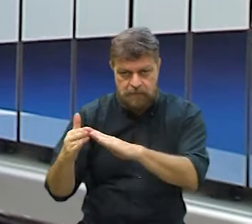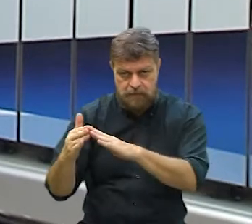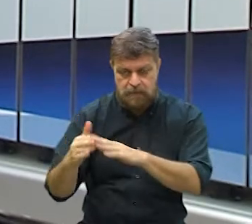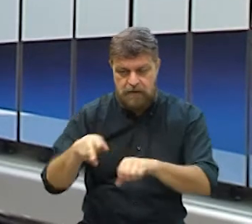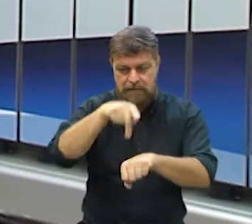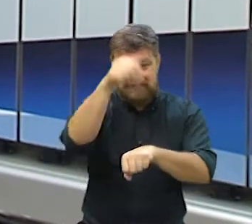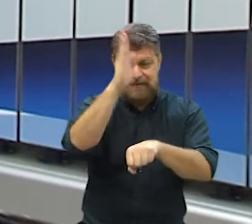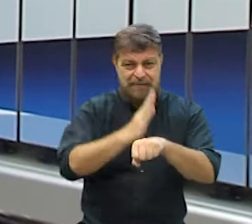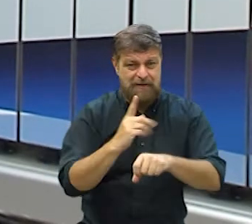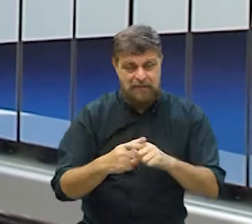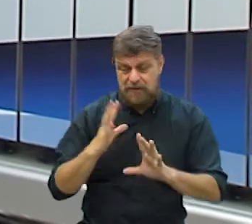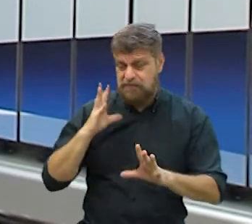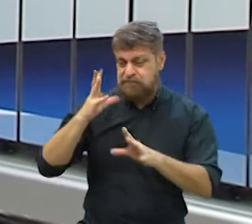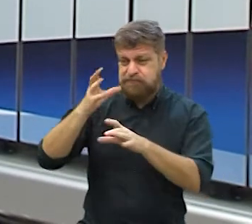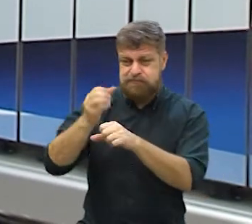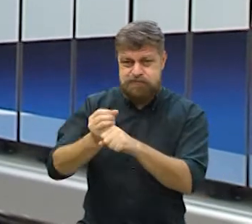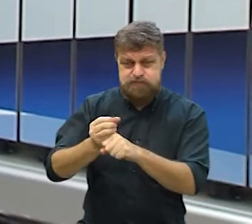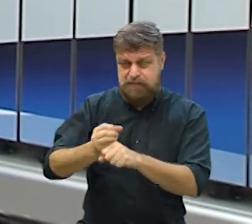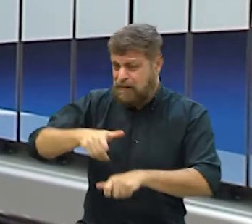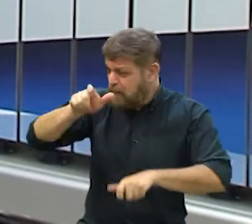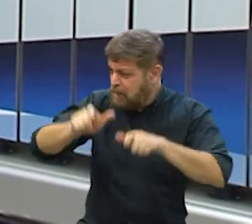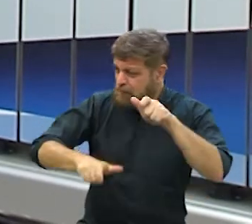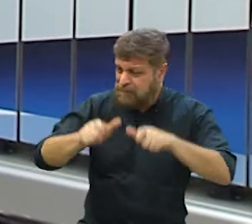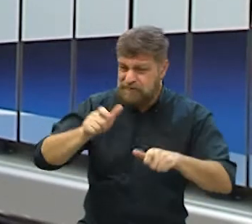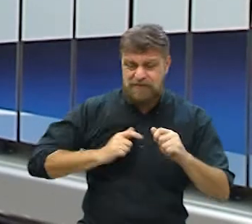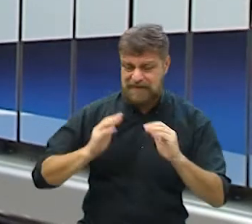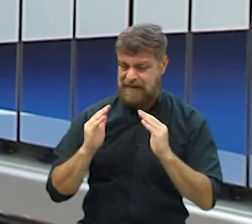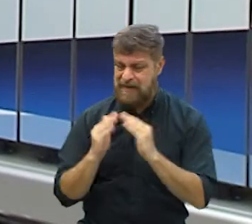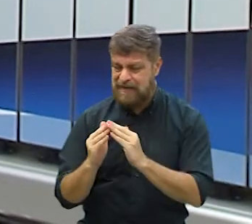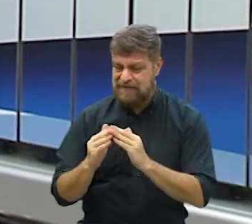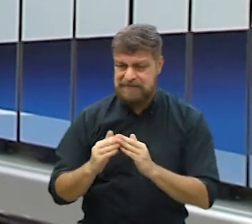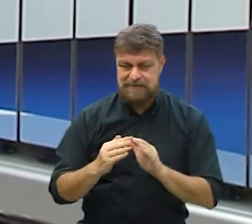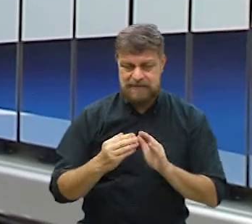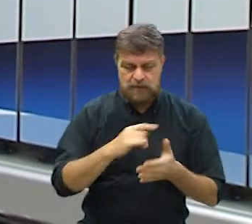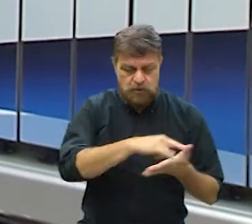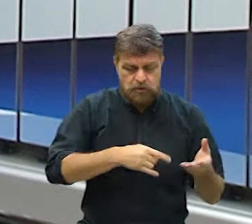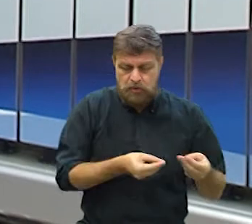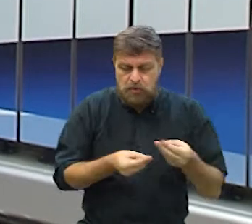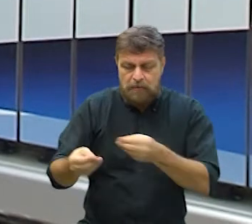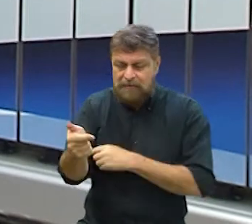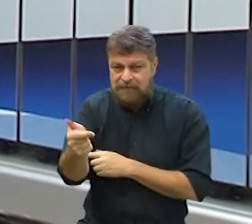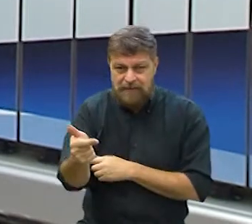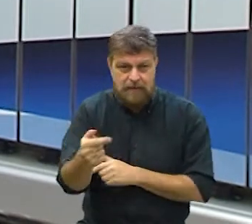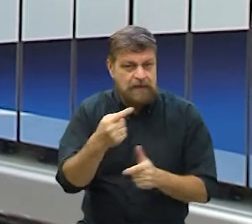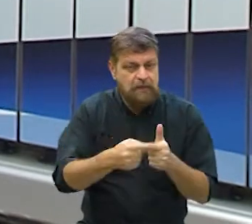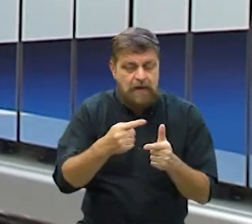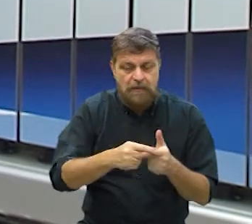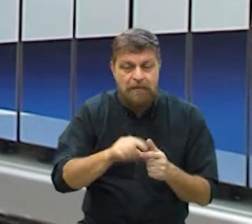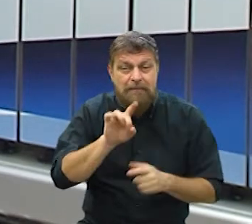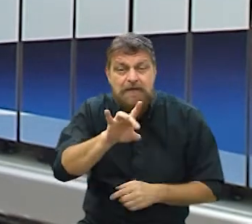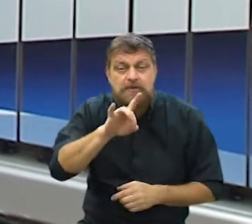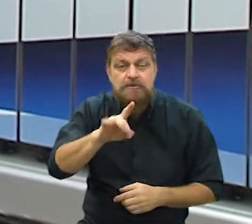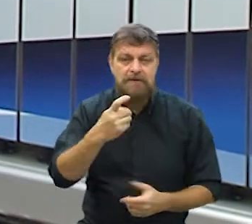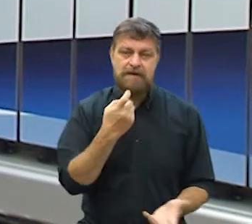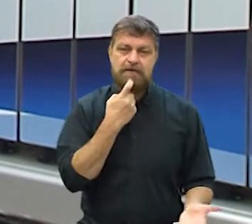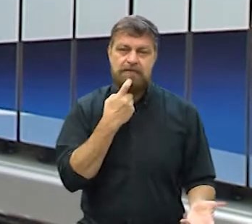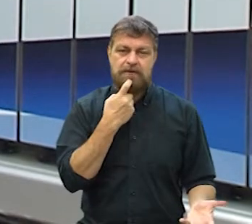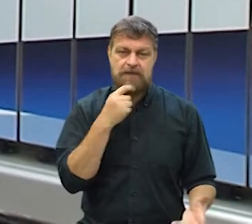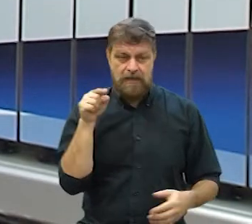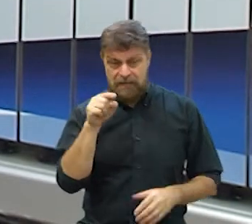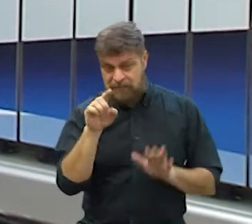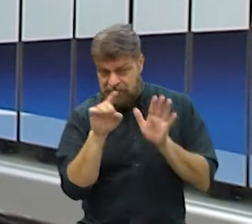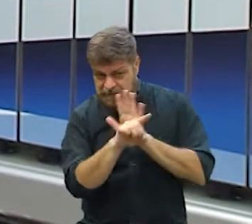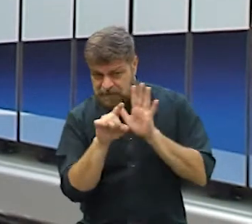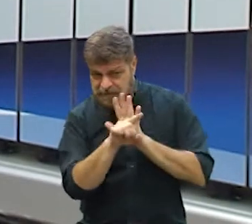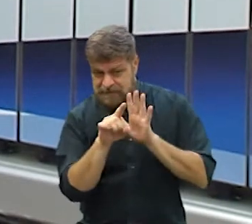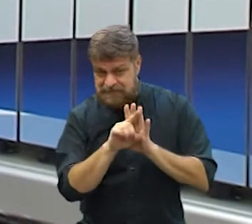no país, porque milhões de pessoas no Brasil moram em imóveis irregulares. Então, não é uma questão só de Campinas. O senhor entende